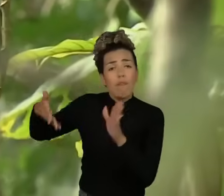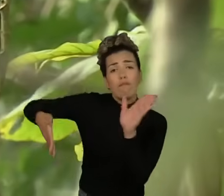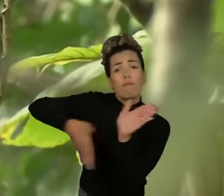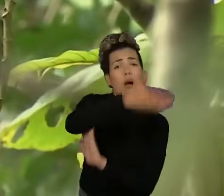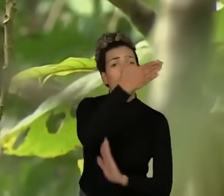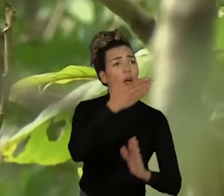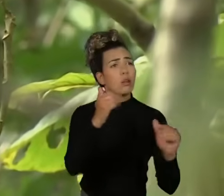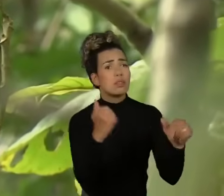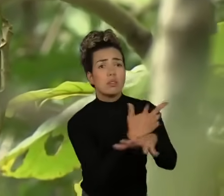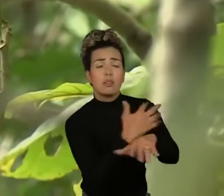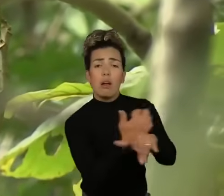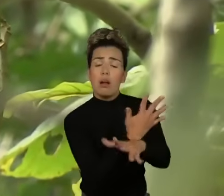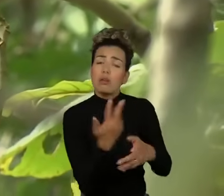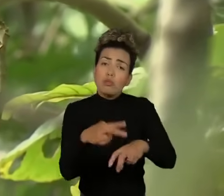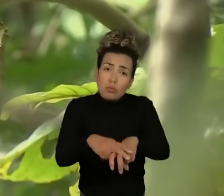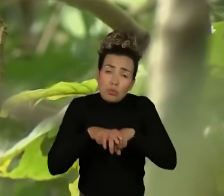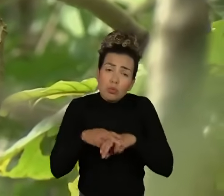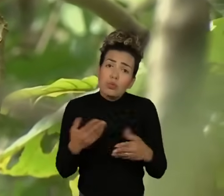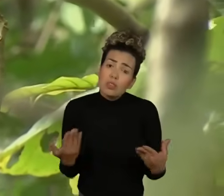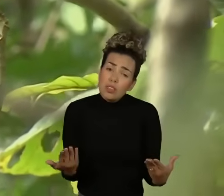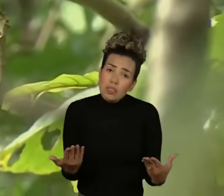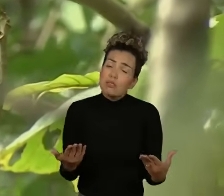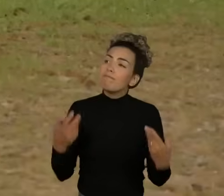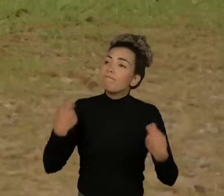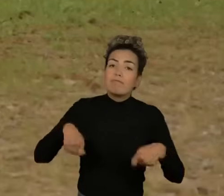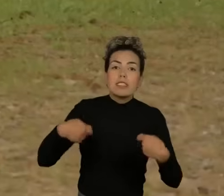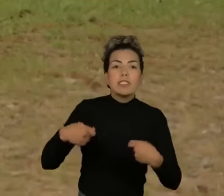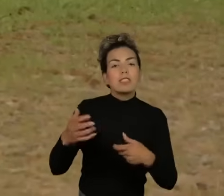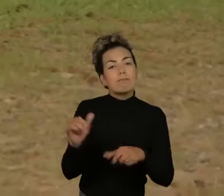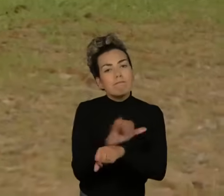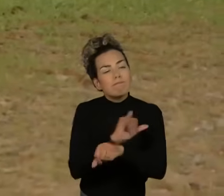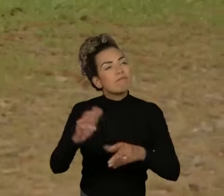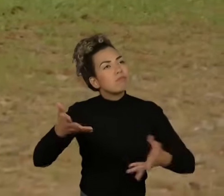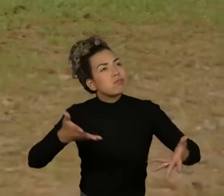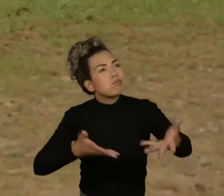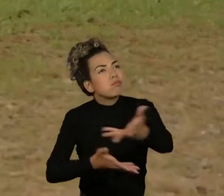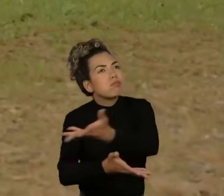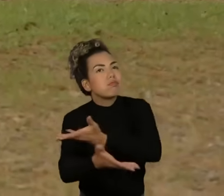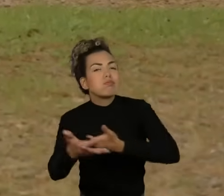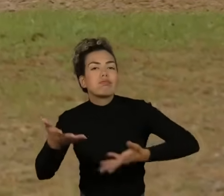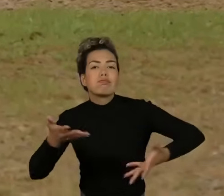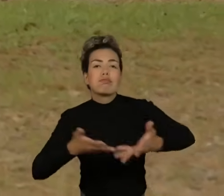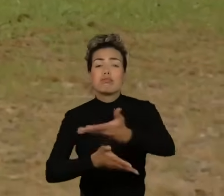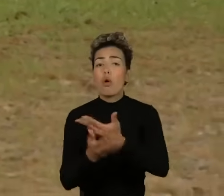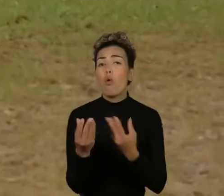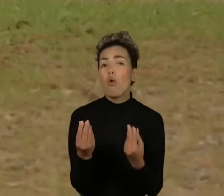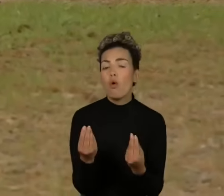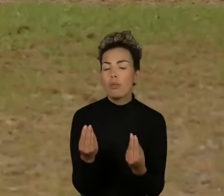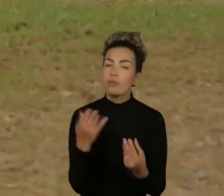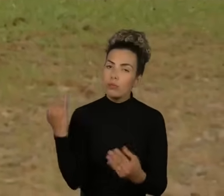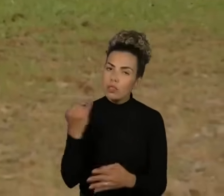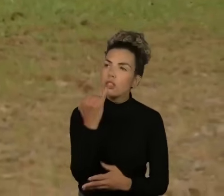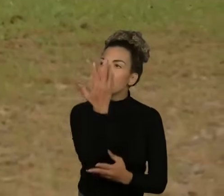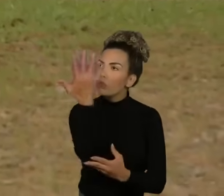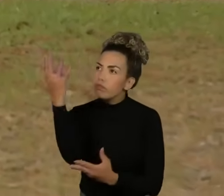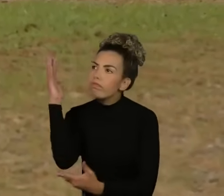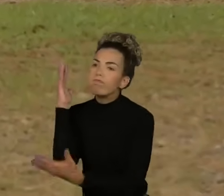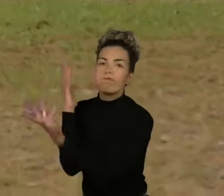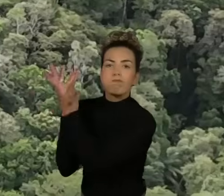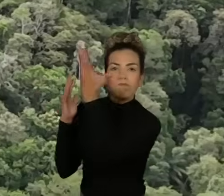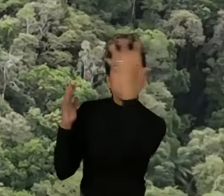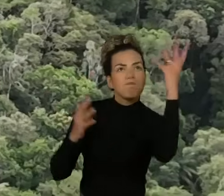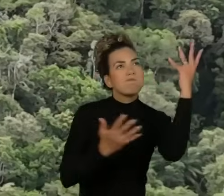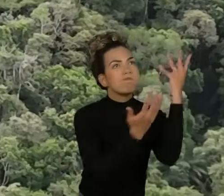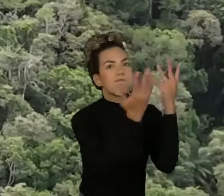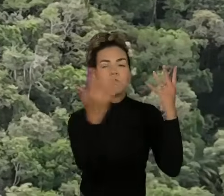cidades. O caminho para gerar uma vida harmoniosa entre todos os seres está na restauração da biodiversidade,